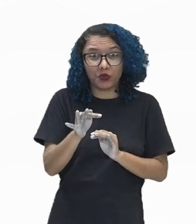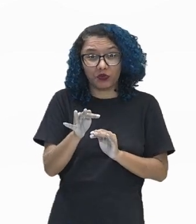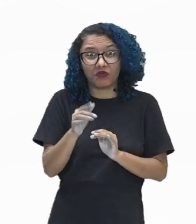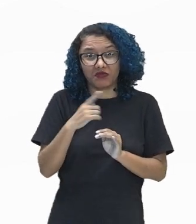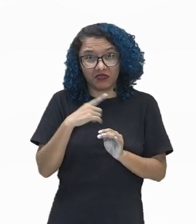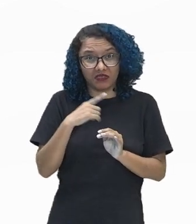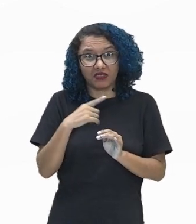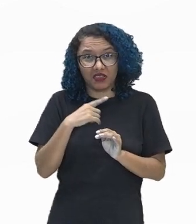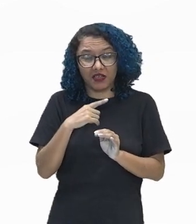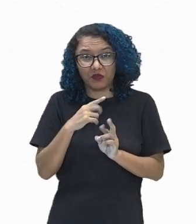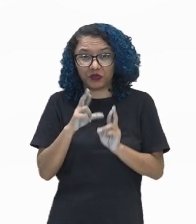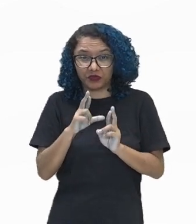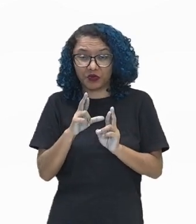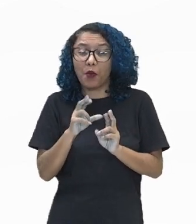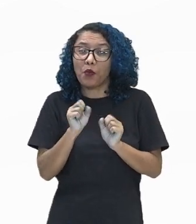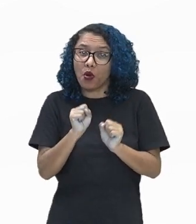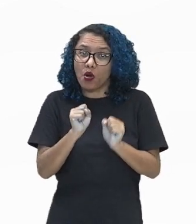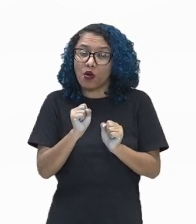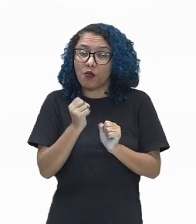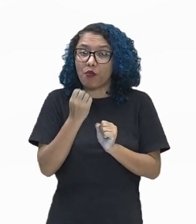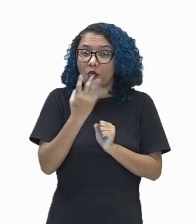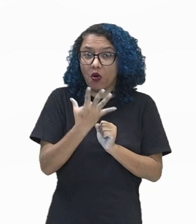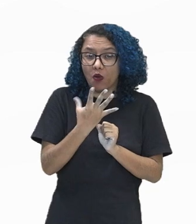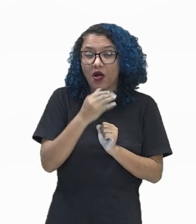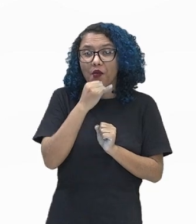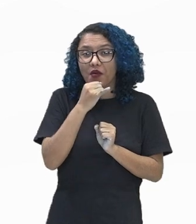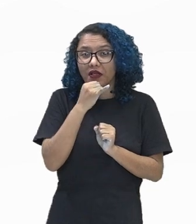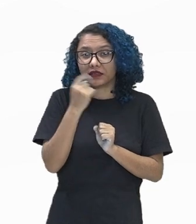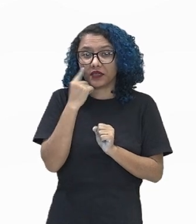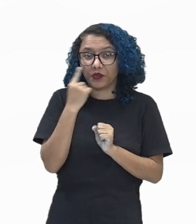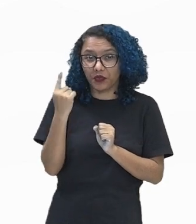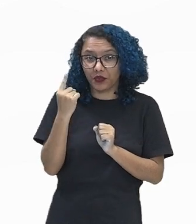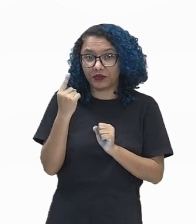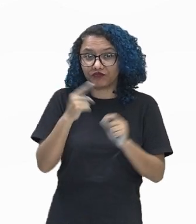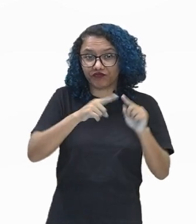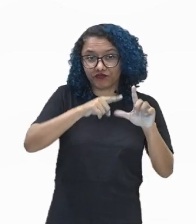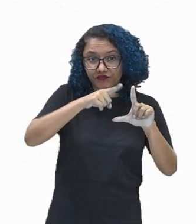boa, como a gente vê ali nessa marca